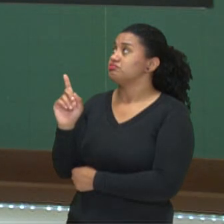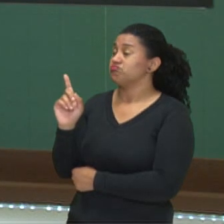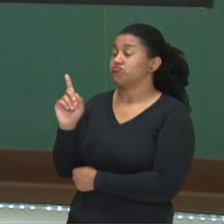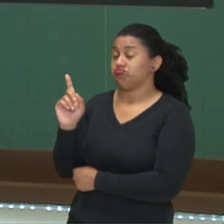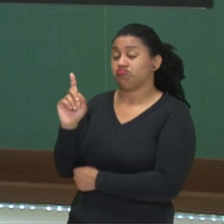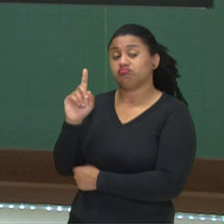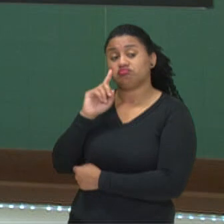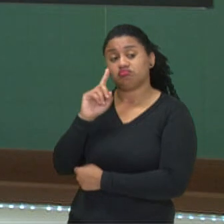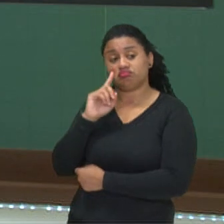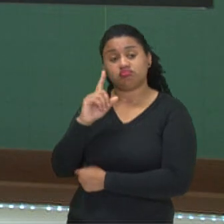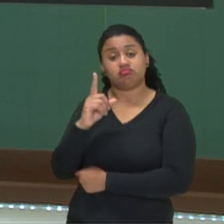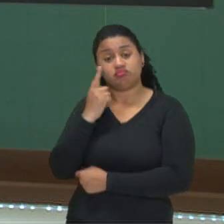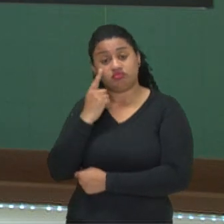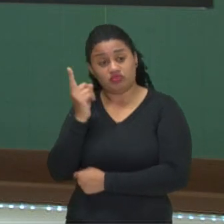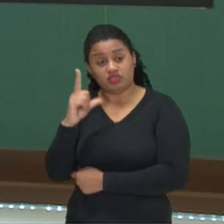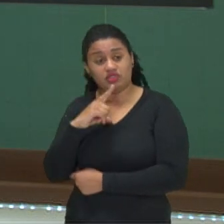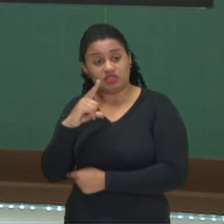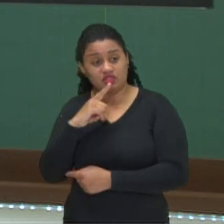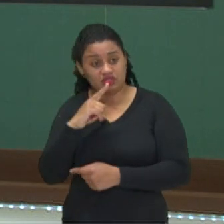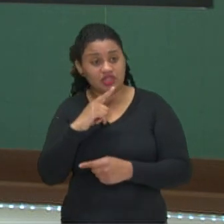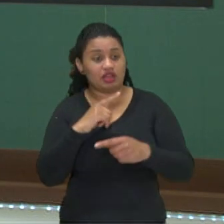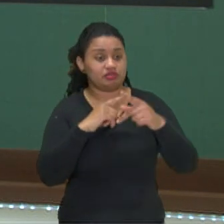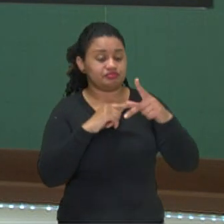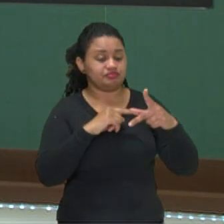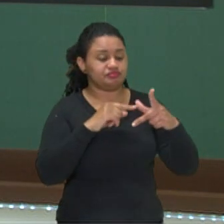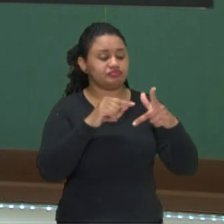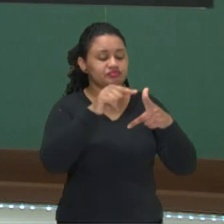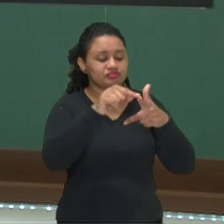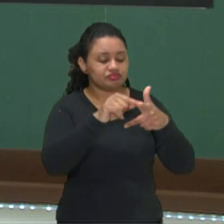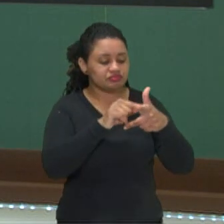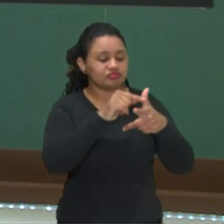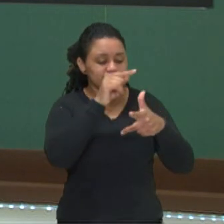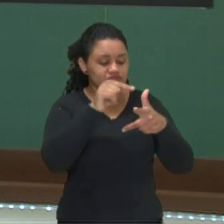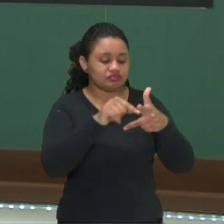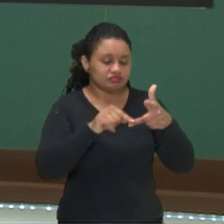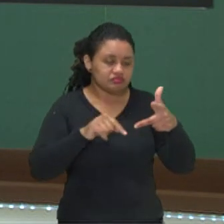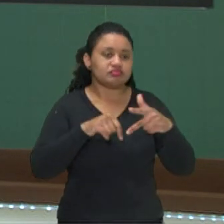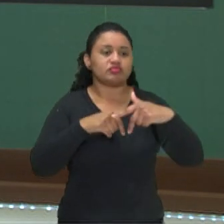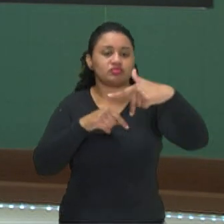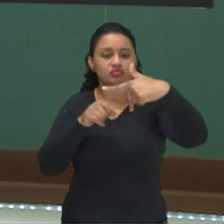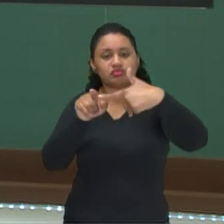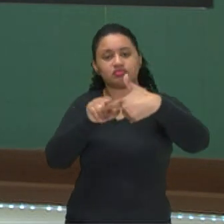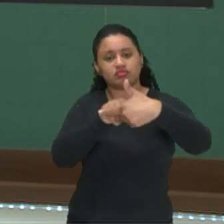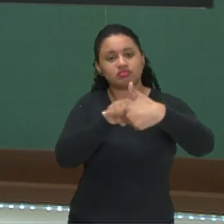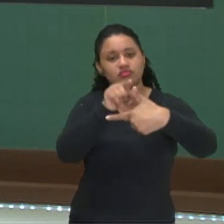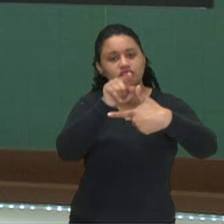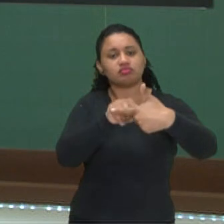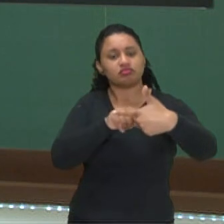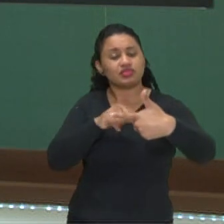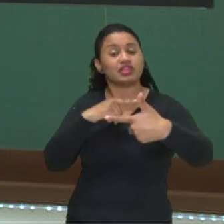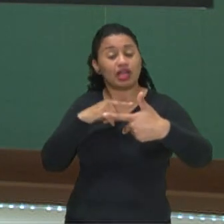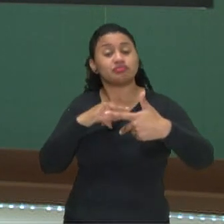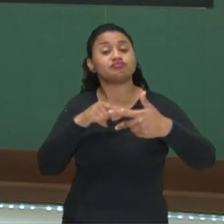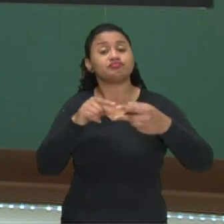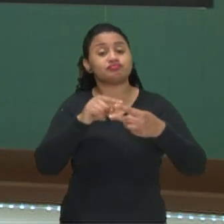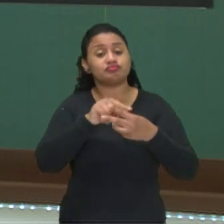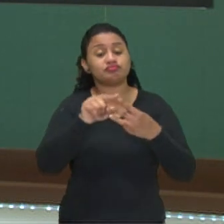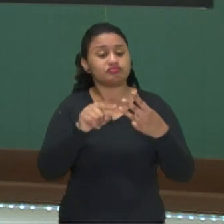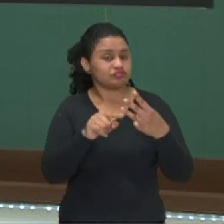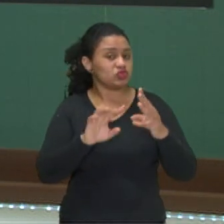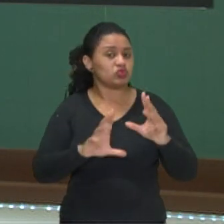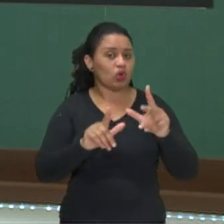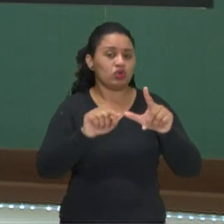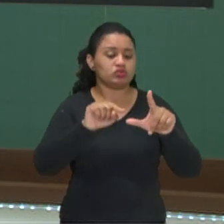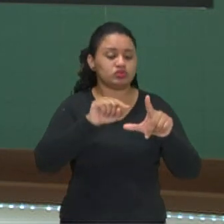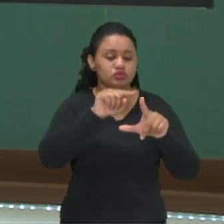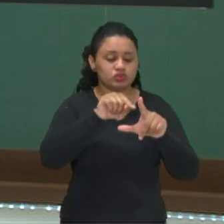por 3 arestas, aqui é formado por 3 arestas, formado por 3, formado por 3. Ou seja, todos os vértices